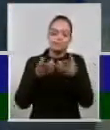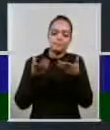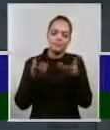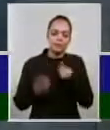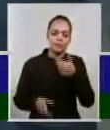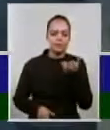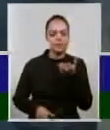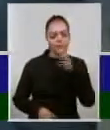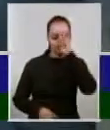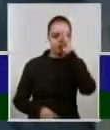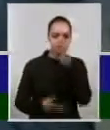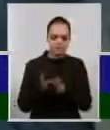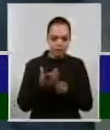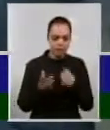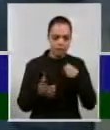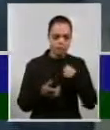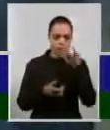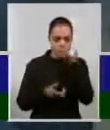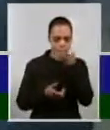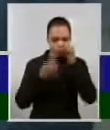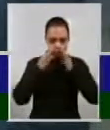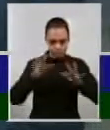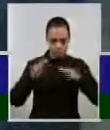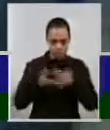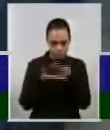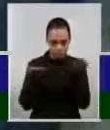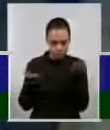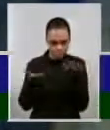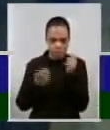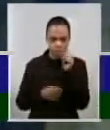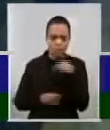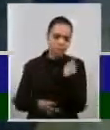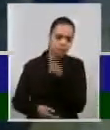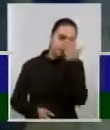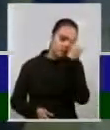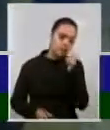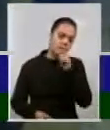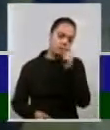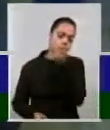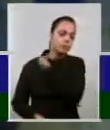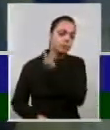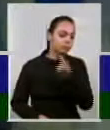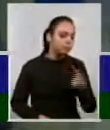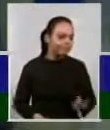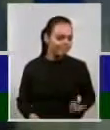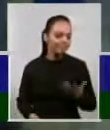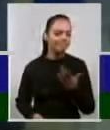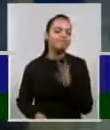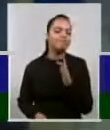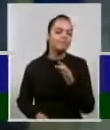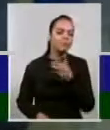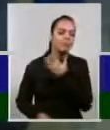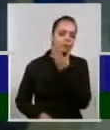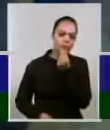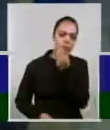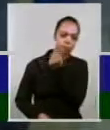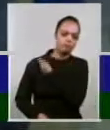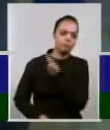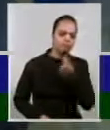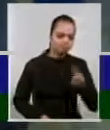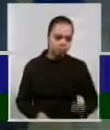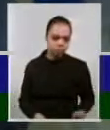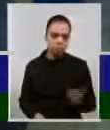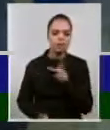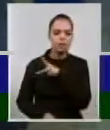eu quero crer e chamo a atenção dos senhores, nós sabemos que os governantes, o governador,